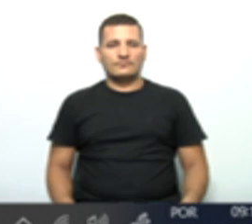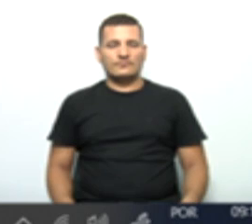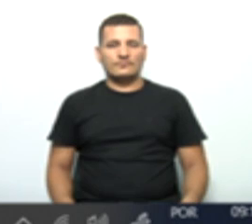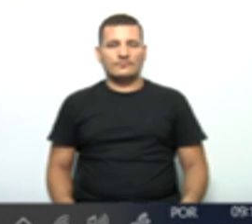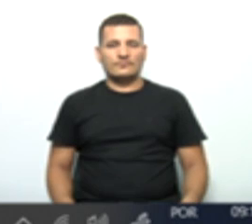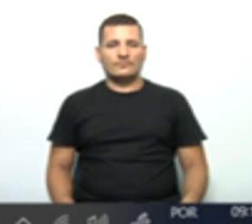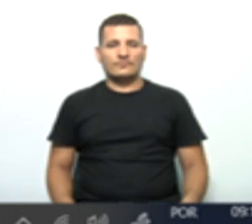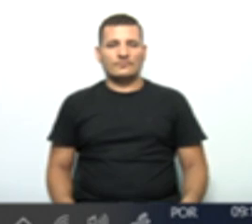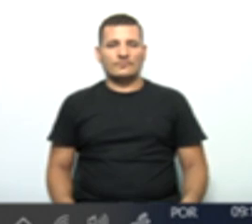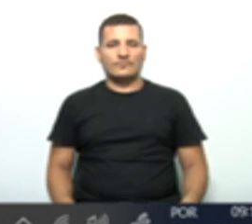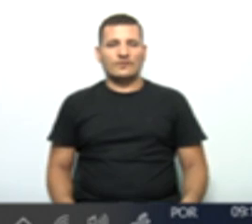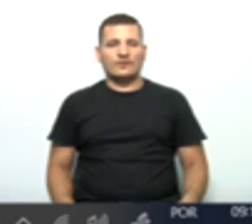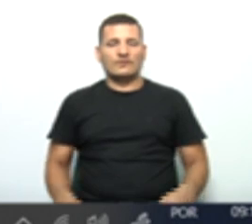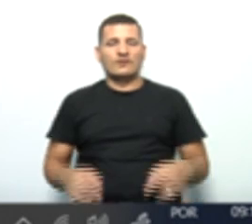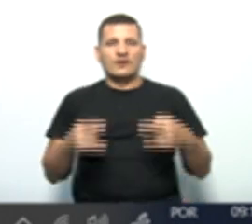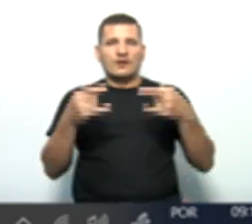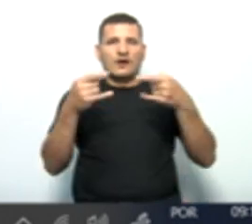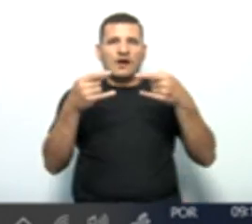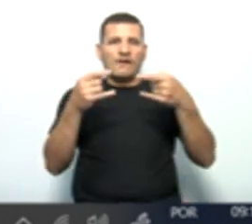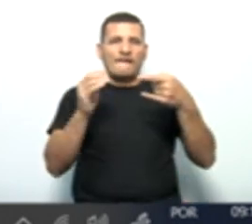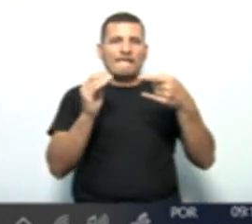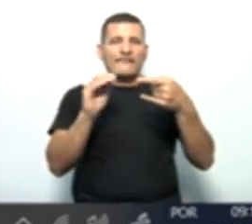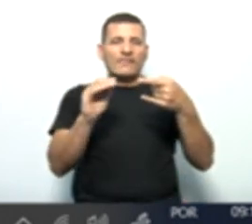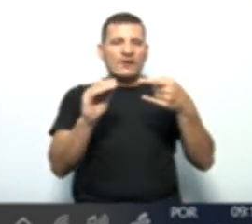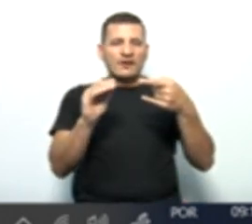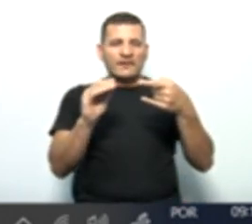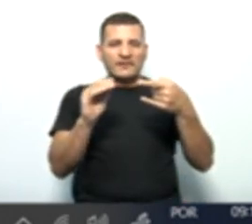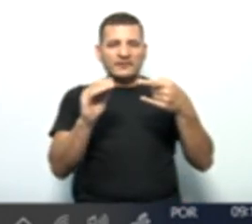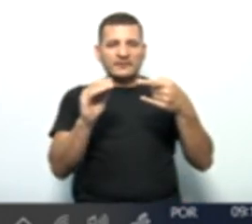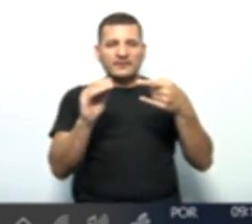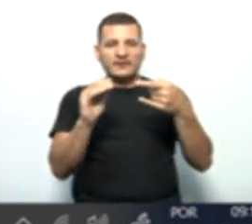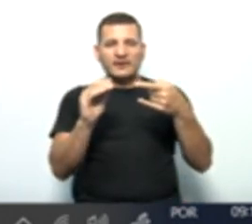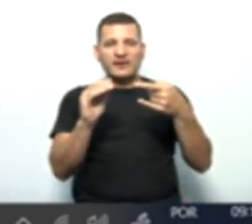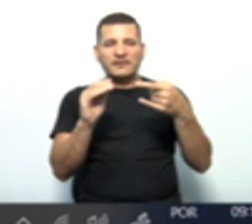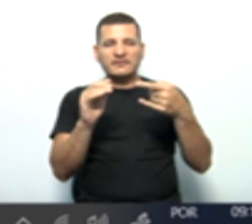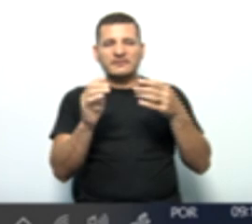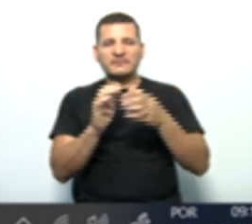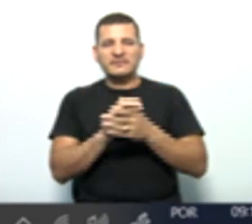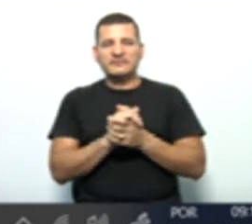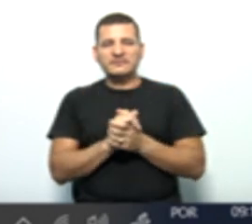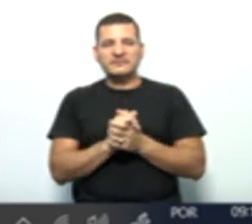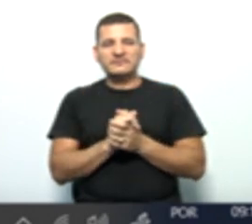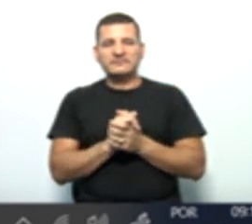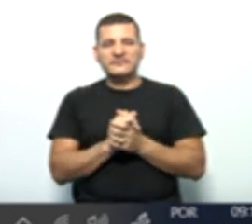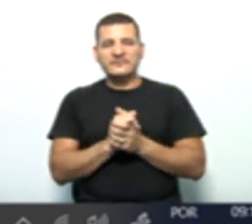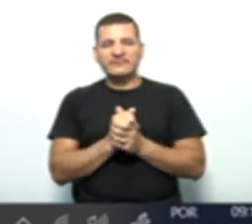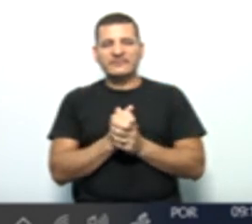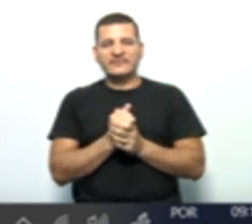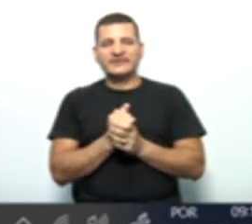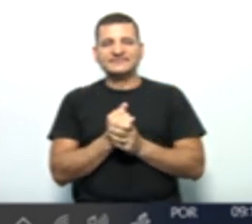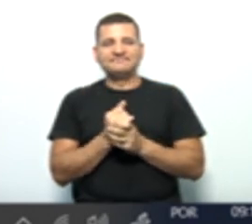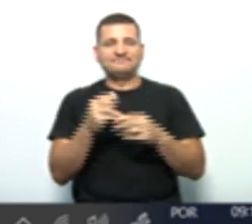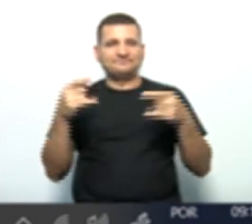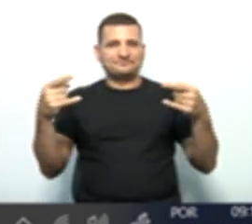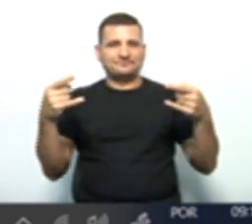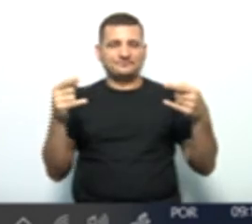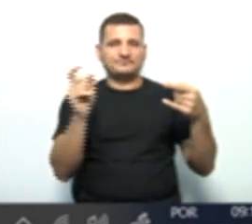lista. Aí dentro dessa lista, vamos criar 2 listas. Ó, tá vendo? 2